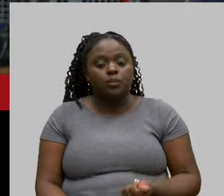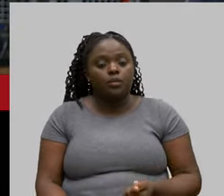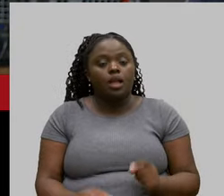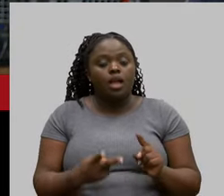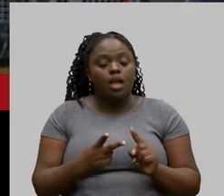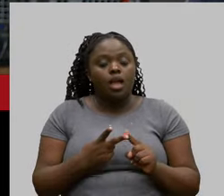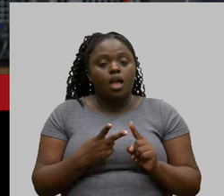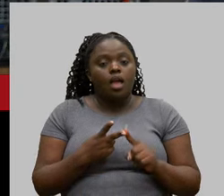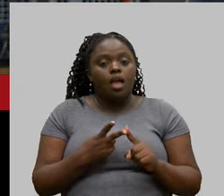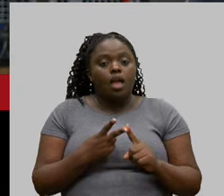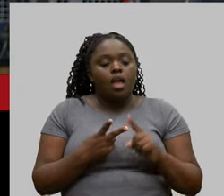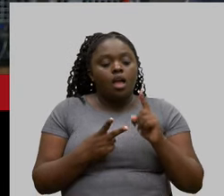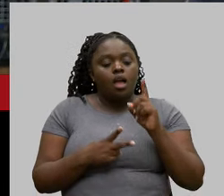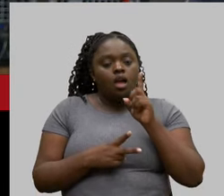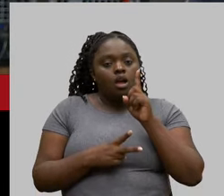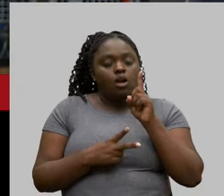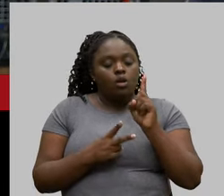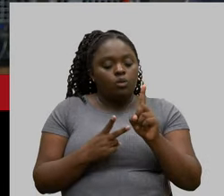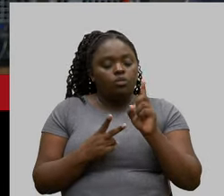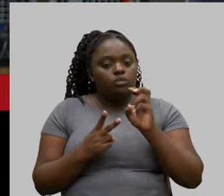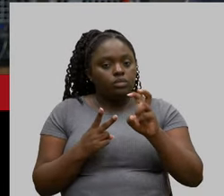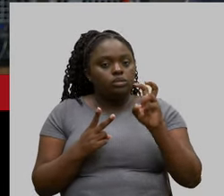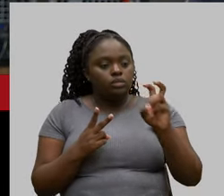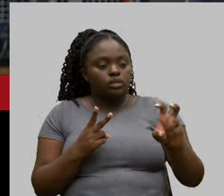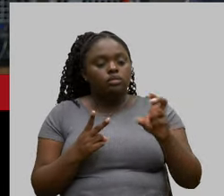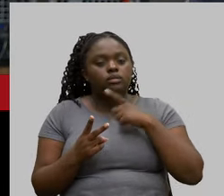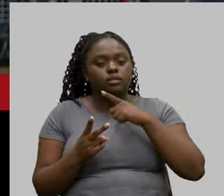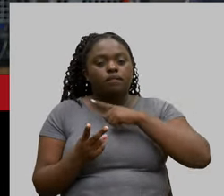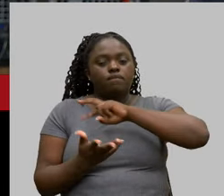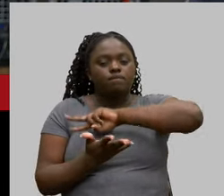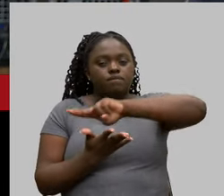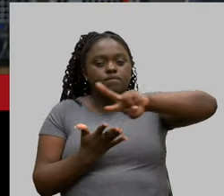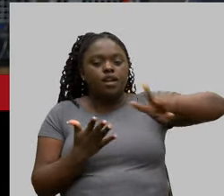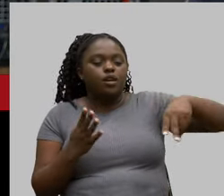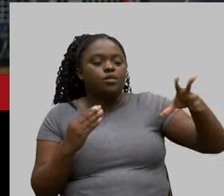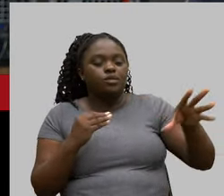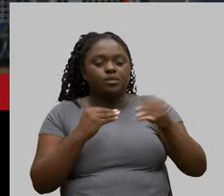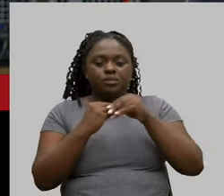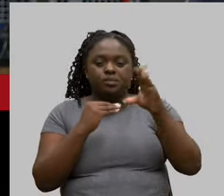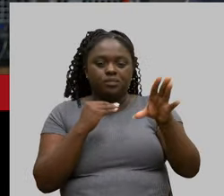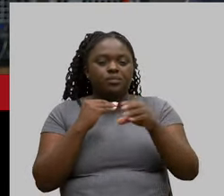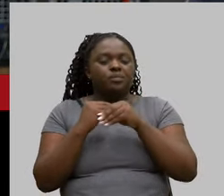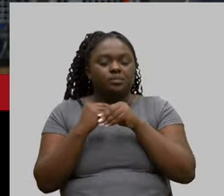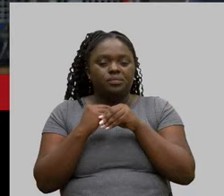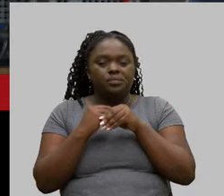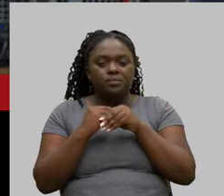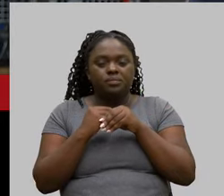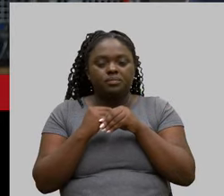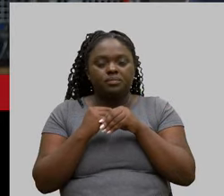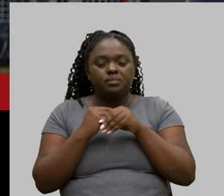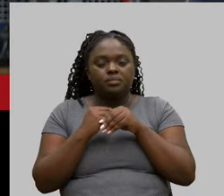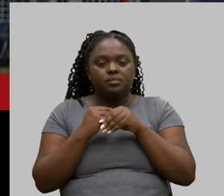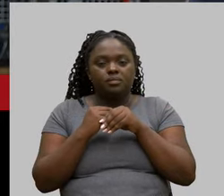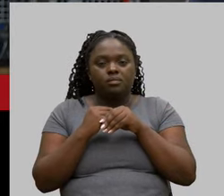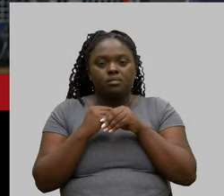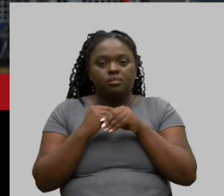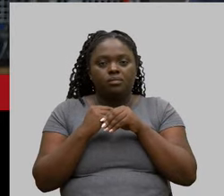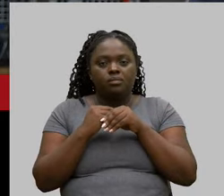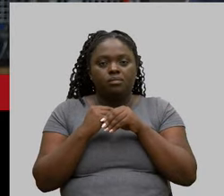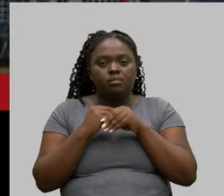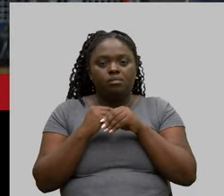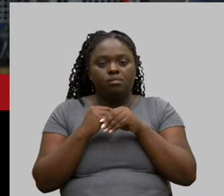dizer então foram tiver tiveram diversos enxertos vamos dizer assim se palavra tiver certa eh diversos